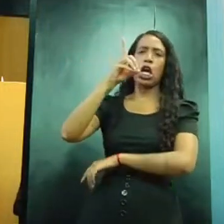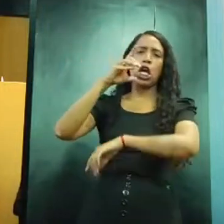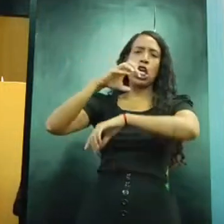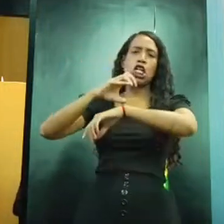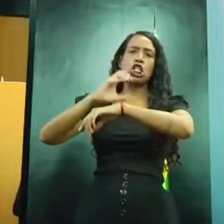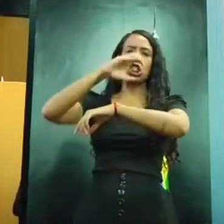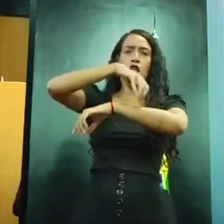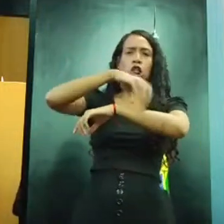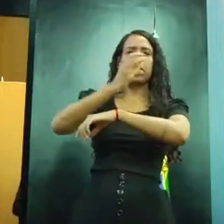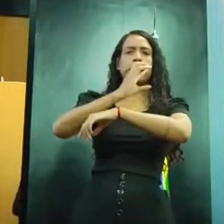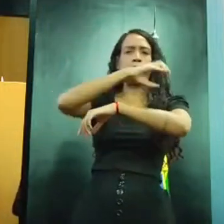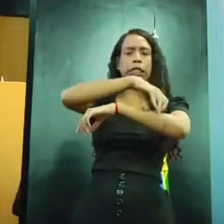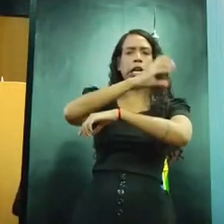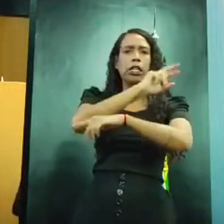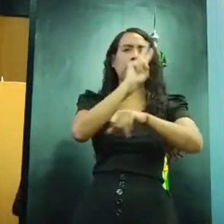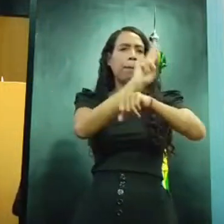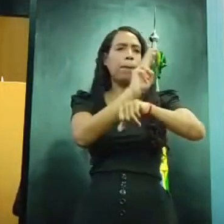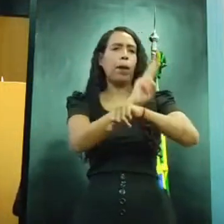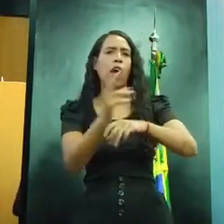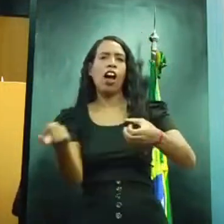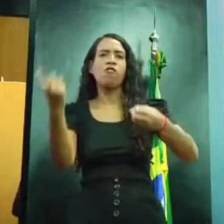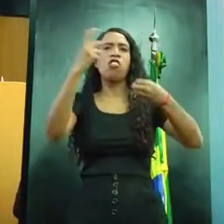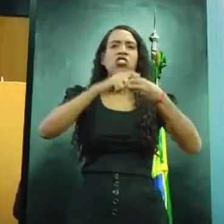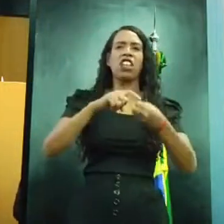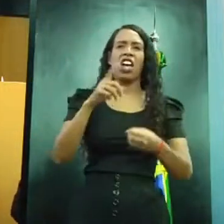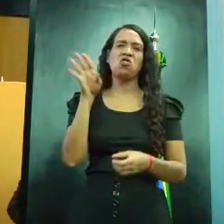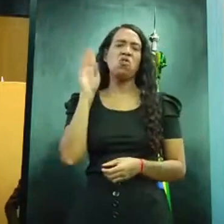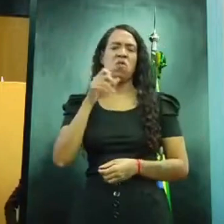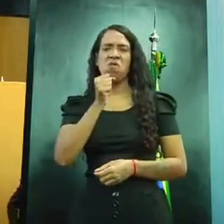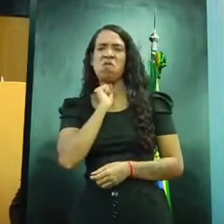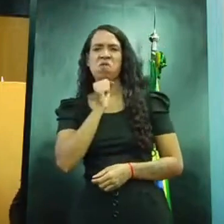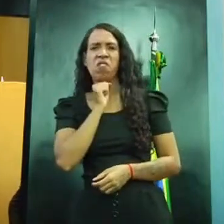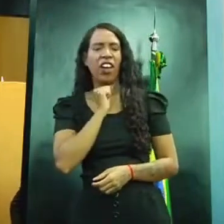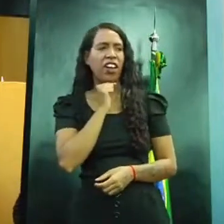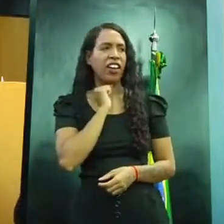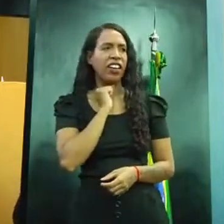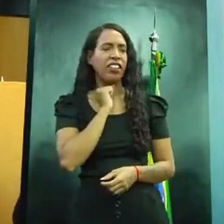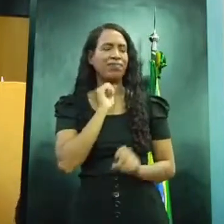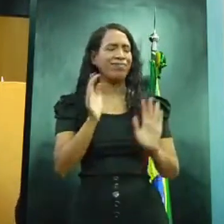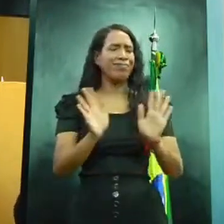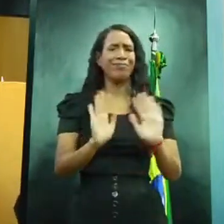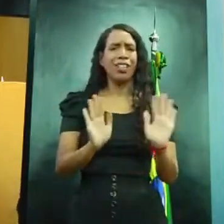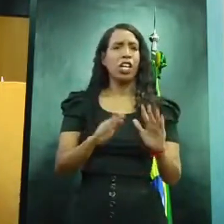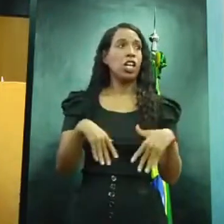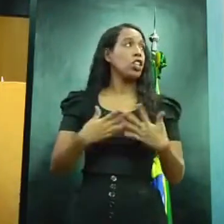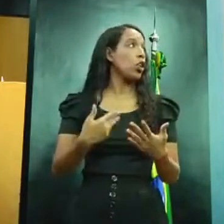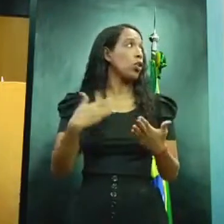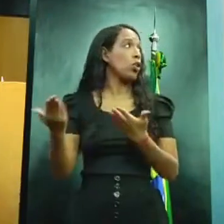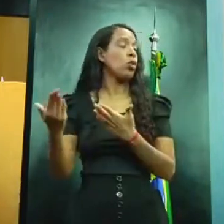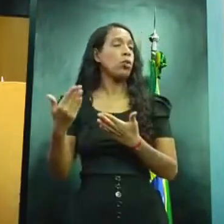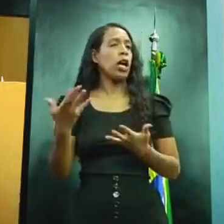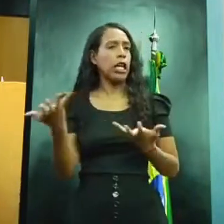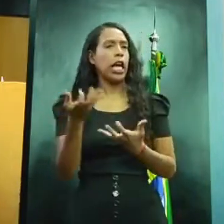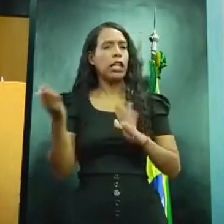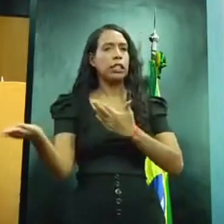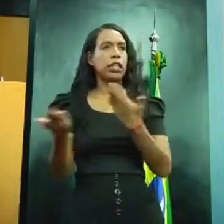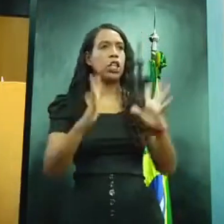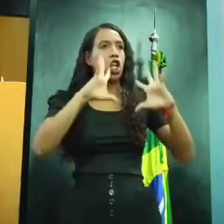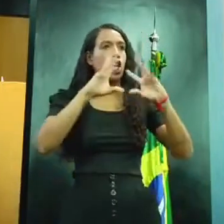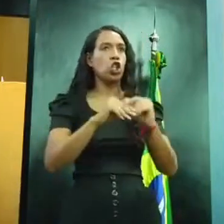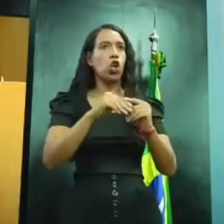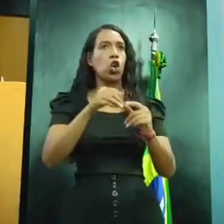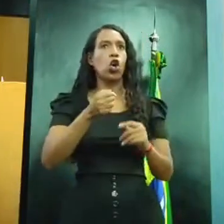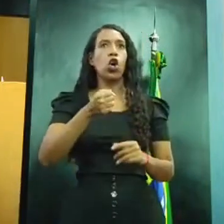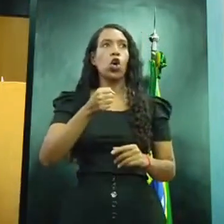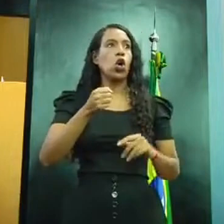Tebet, defendendo a volta do velho. Pois bem, eu fiz questão de trazer aqui, inclusive para toda a